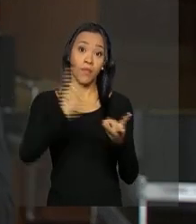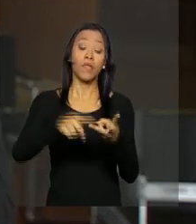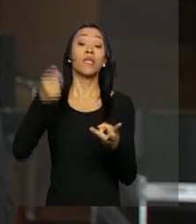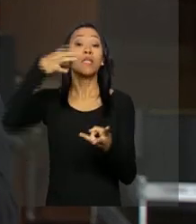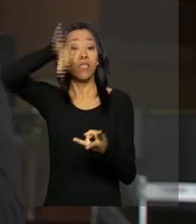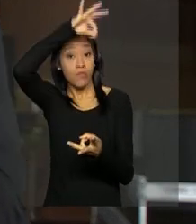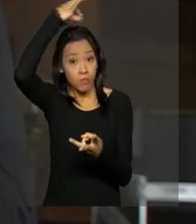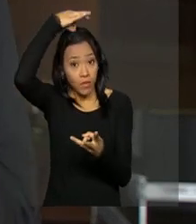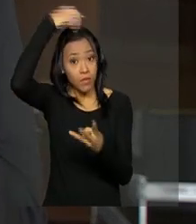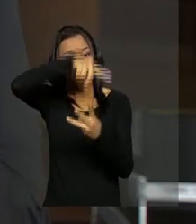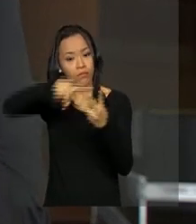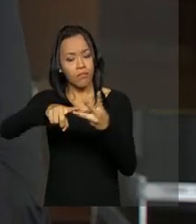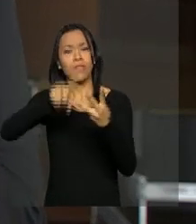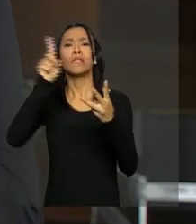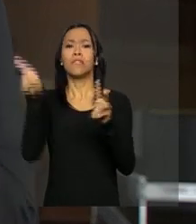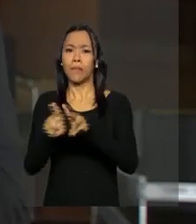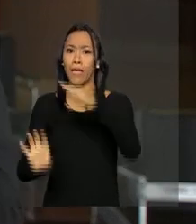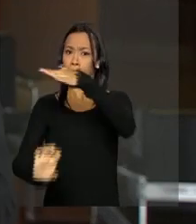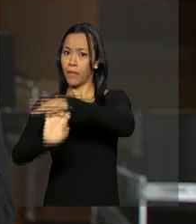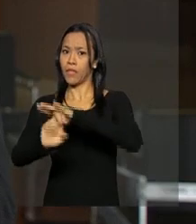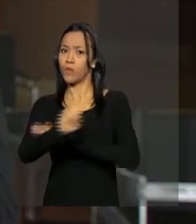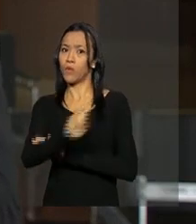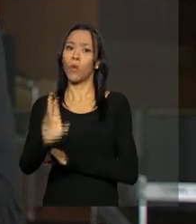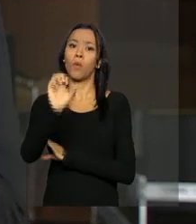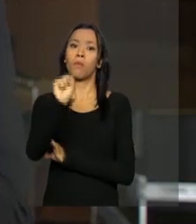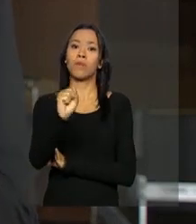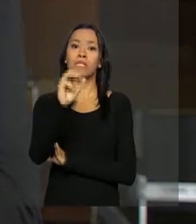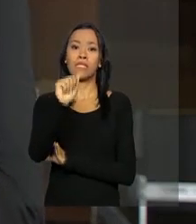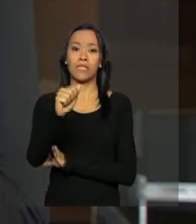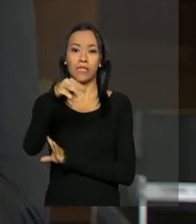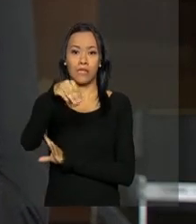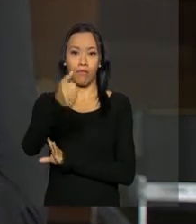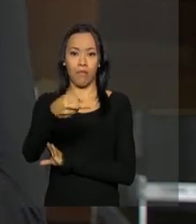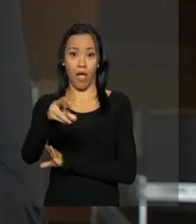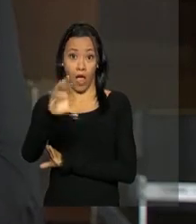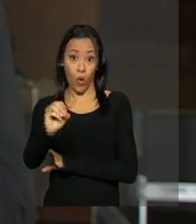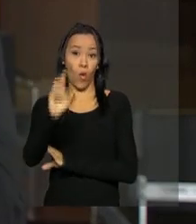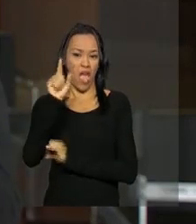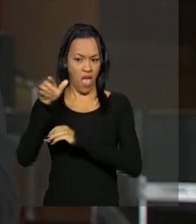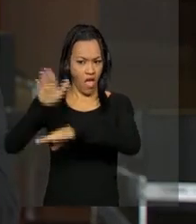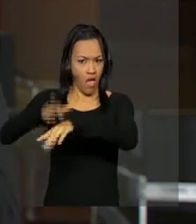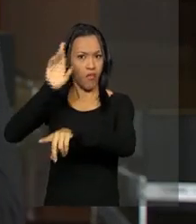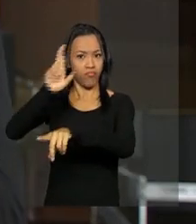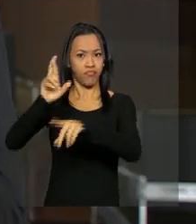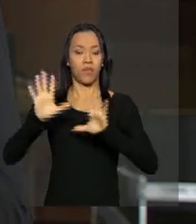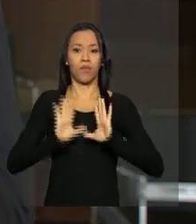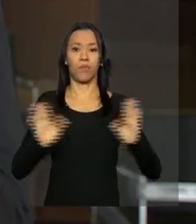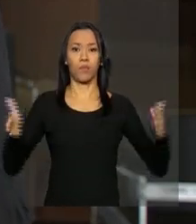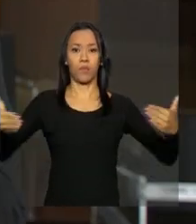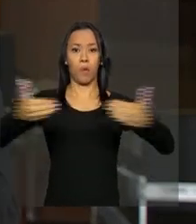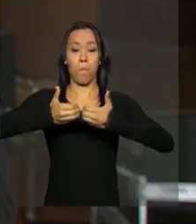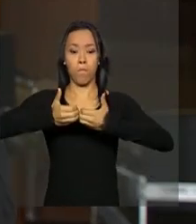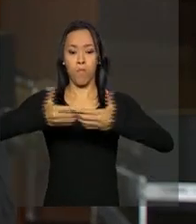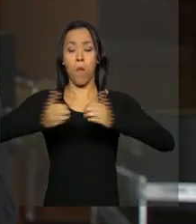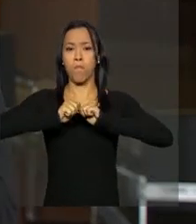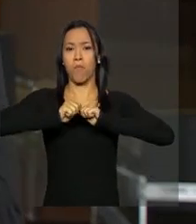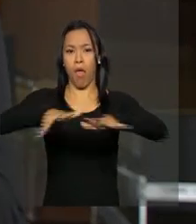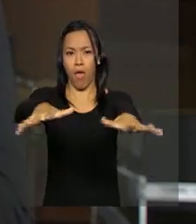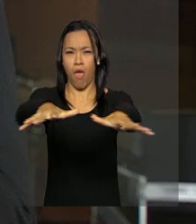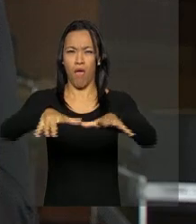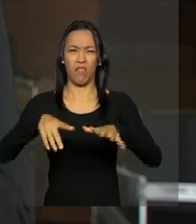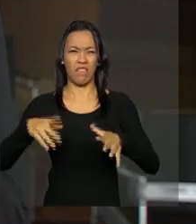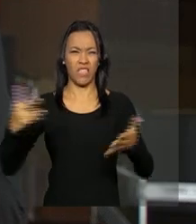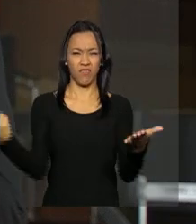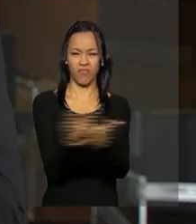mineradora Samarco responsável pela barragem que se rompeu no ano passado em Mariana Minas Gerais deixando vítimas e